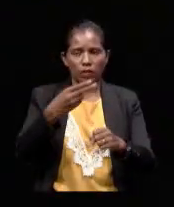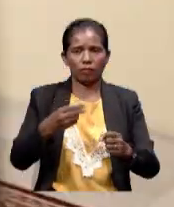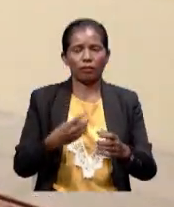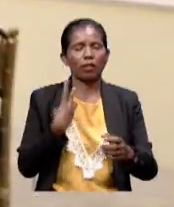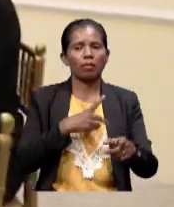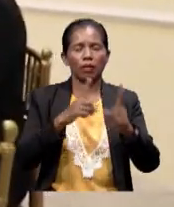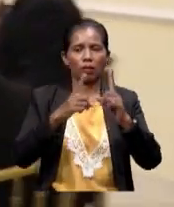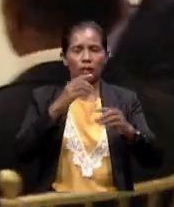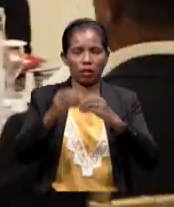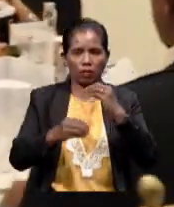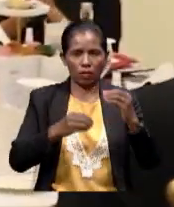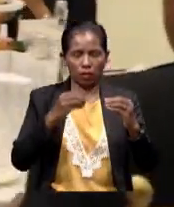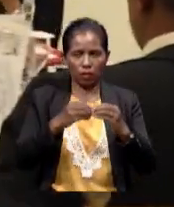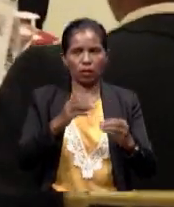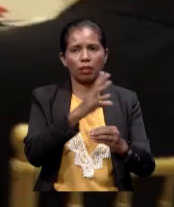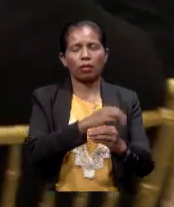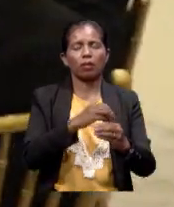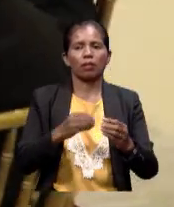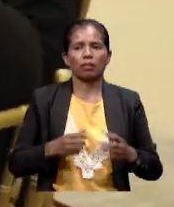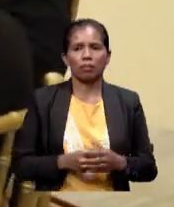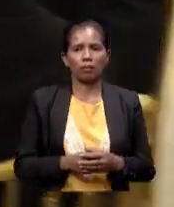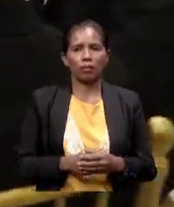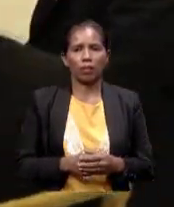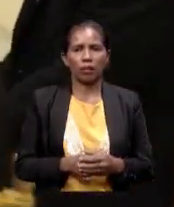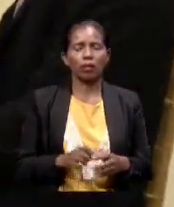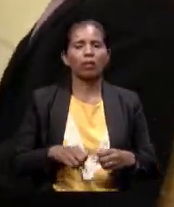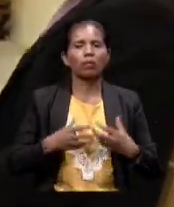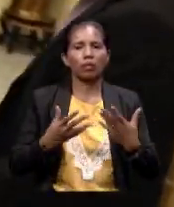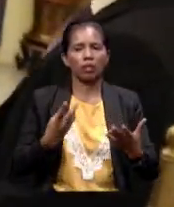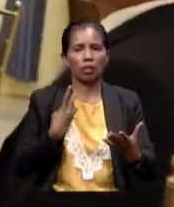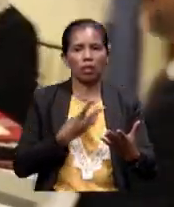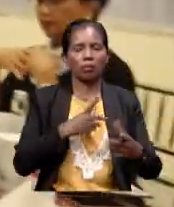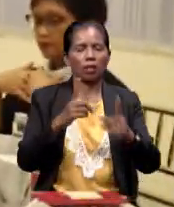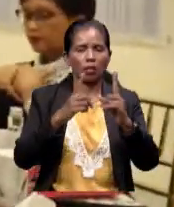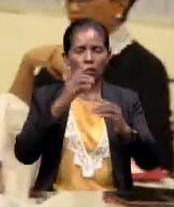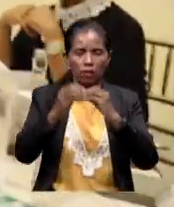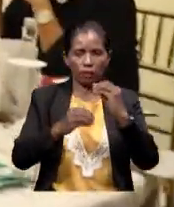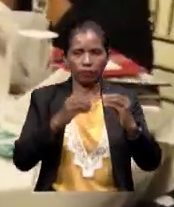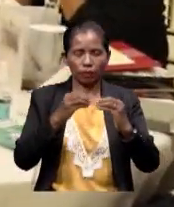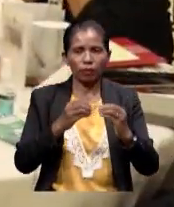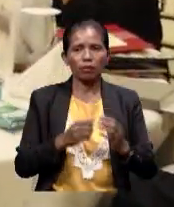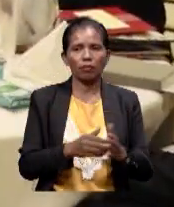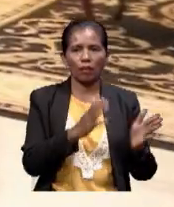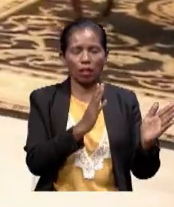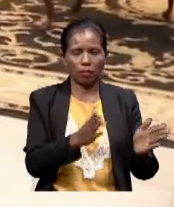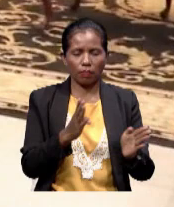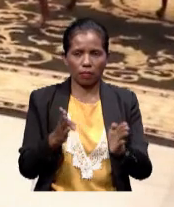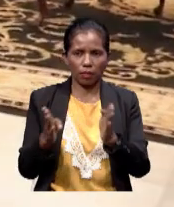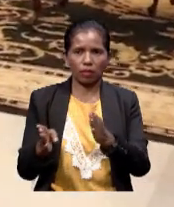colia com os assuntos bilaterais balo, no mos oinsa mi colia com a preparação